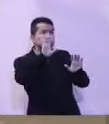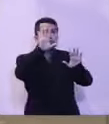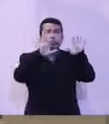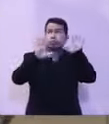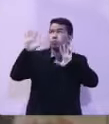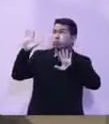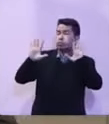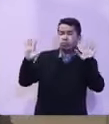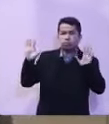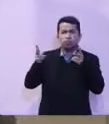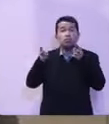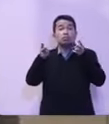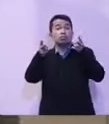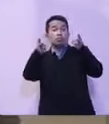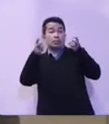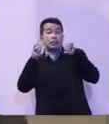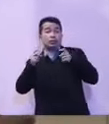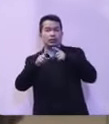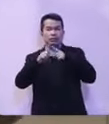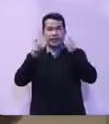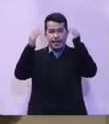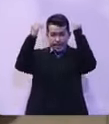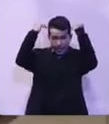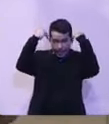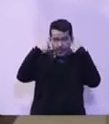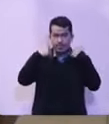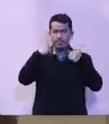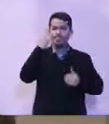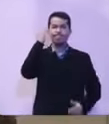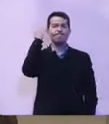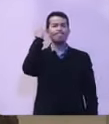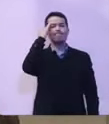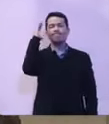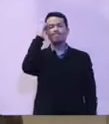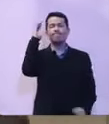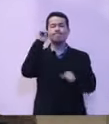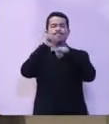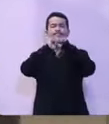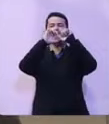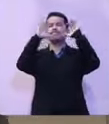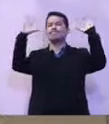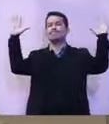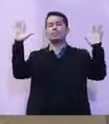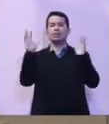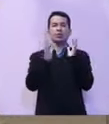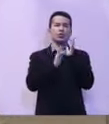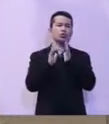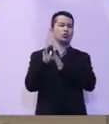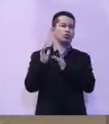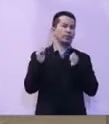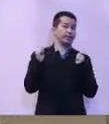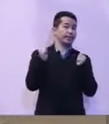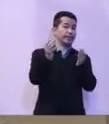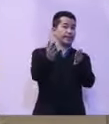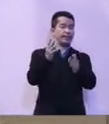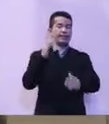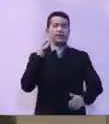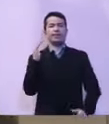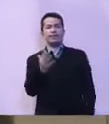fé cristã ela não conhecia, salvação eterna. E eu me lembro que